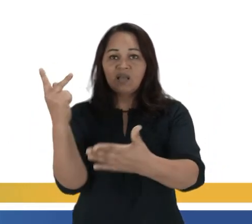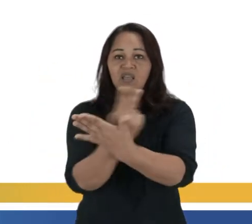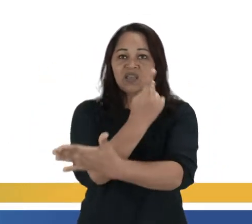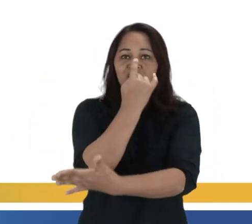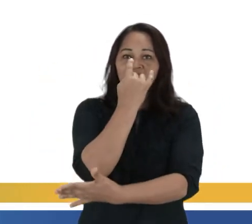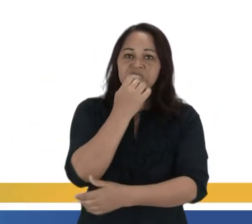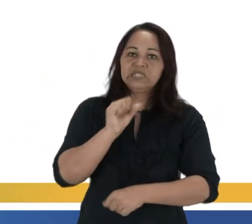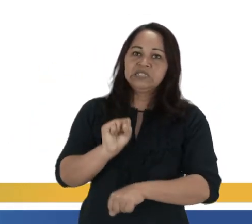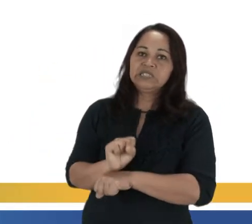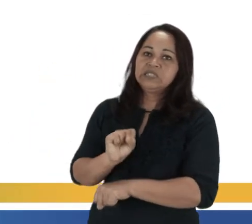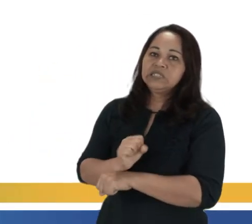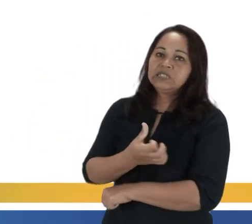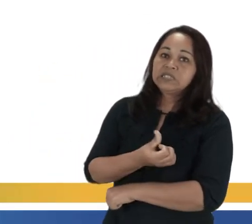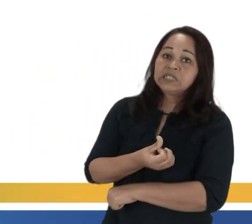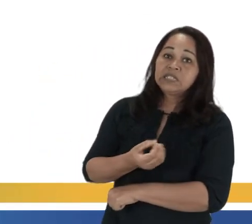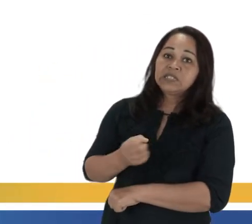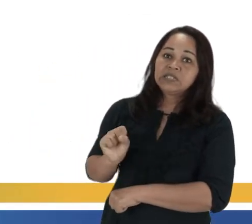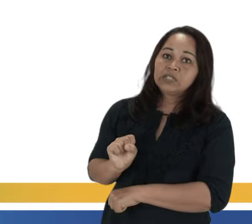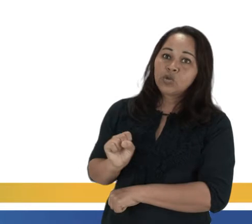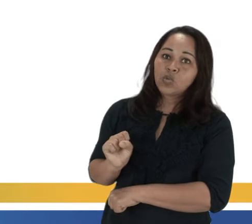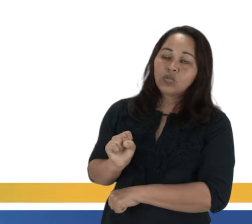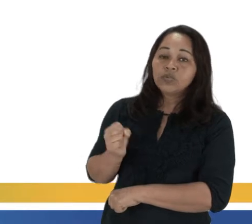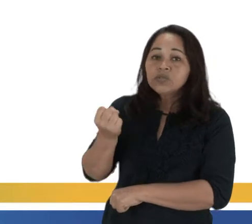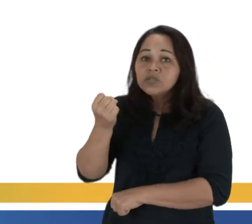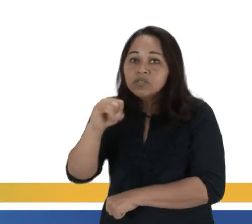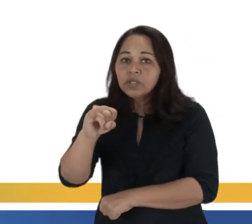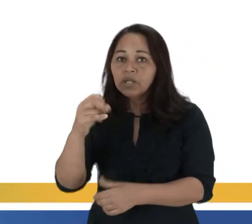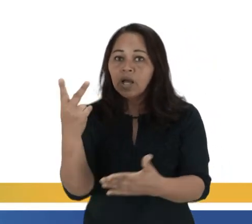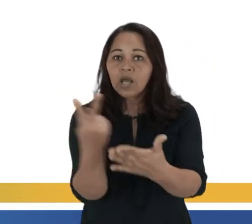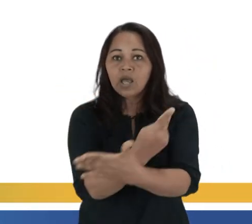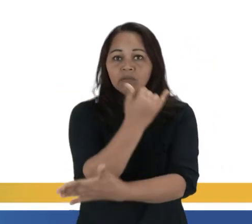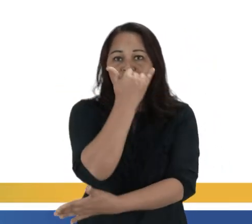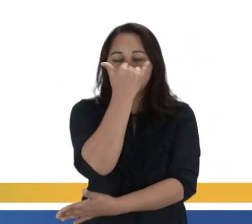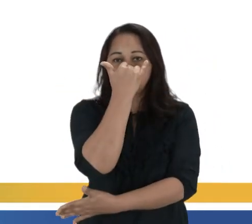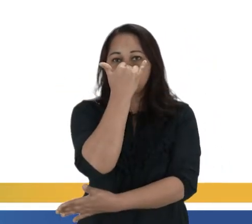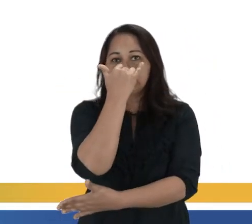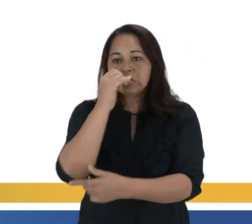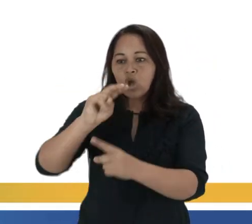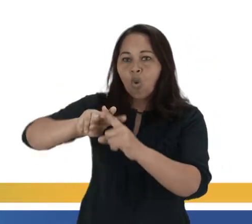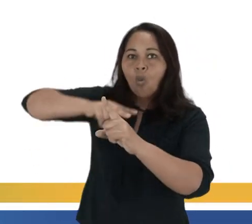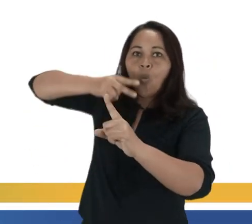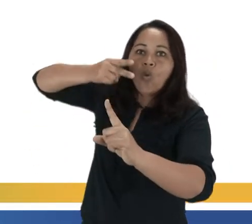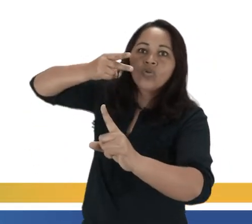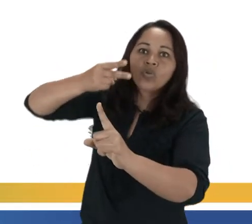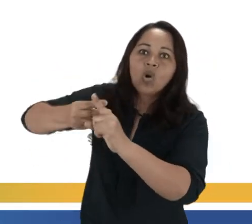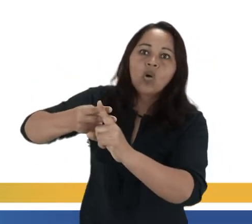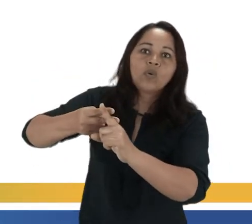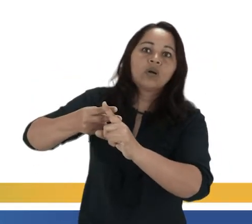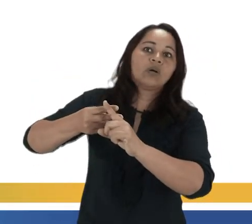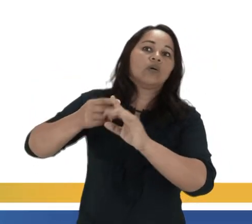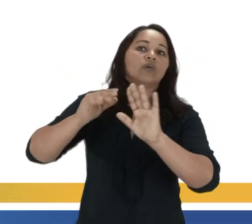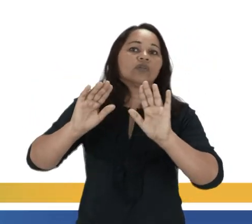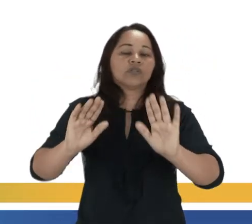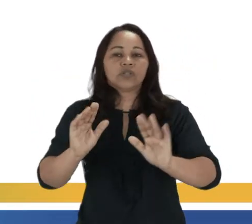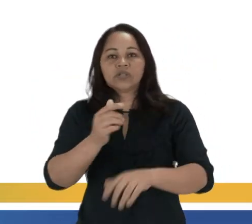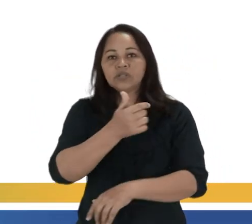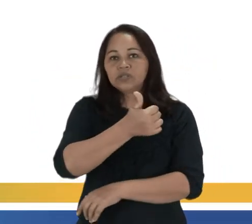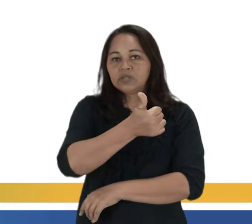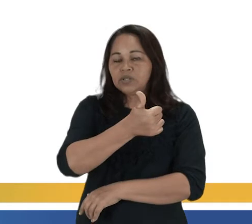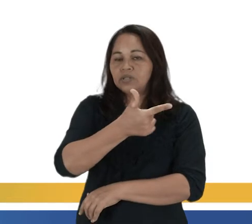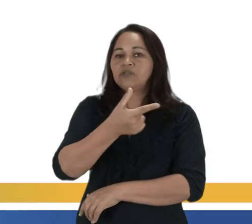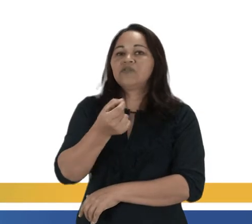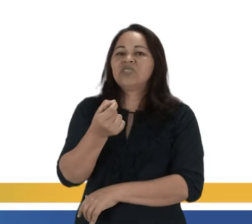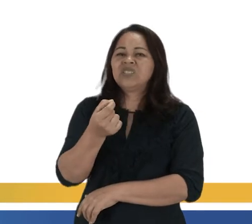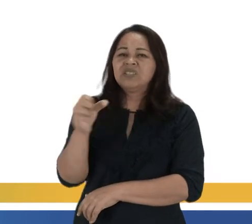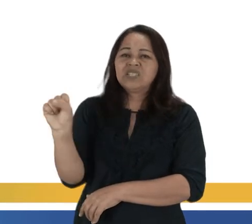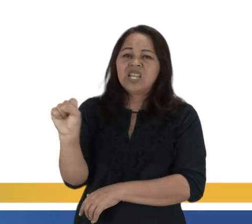60 segundos. Se ela erra novamente, esse tempo de espera ele dobra, né? Então ele vai aí para 120 segundos.